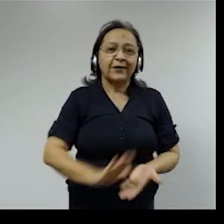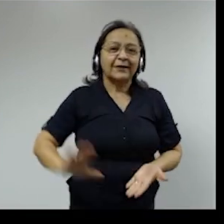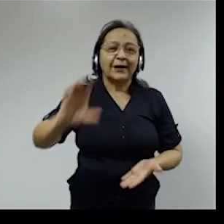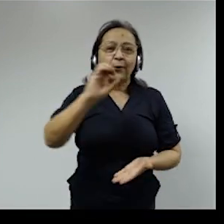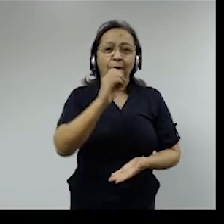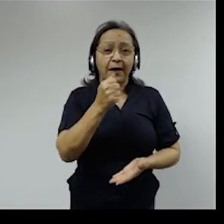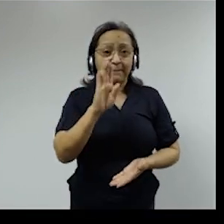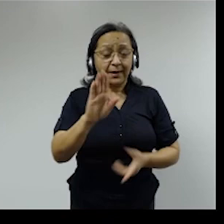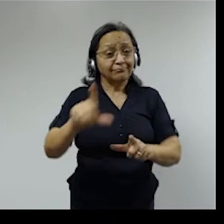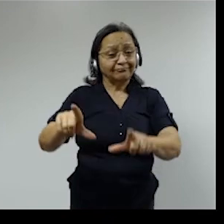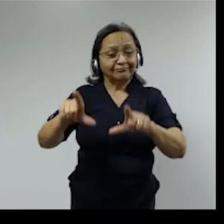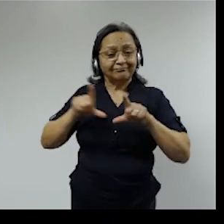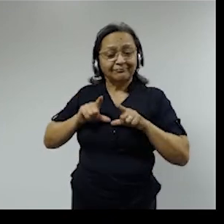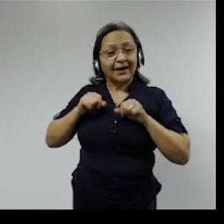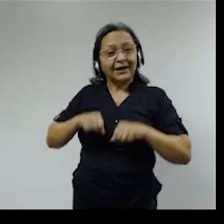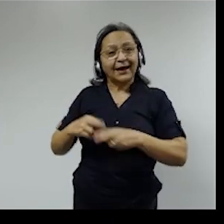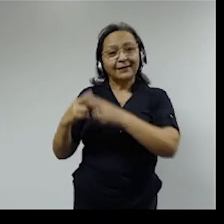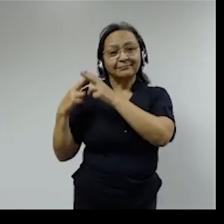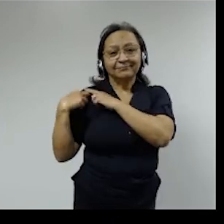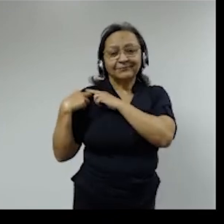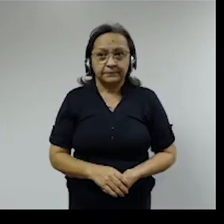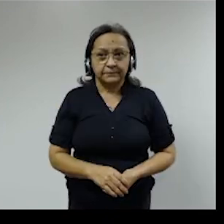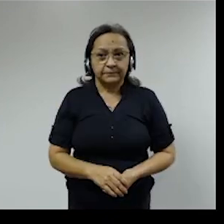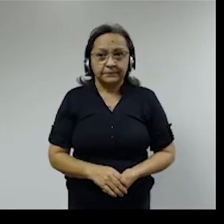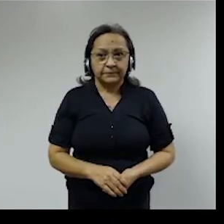para moderar o...